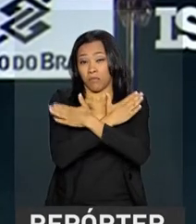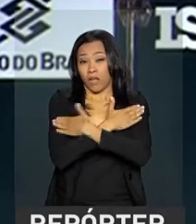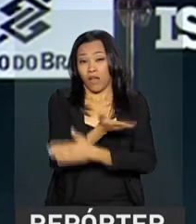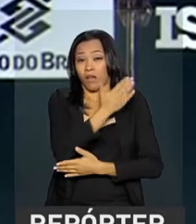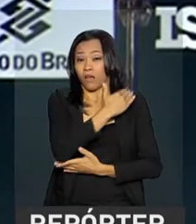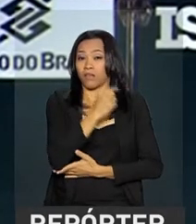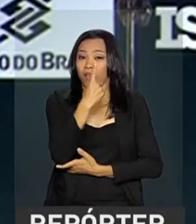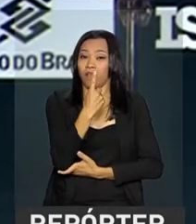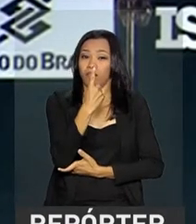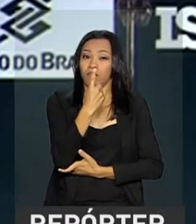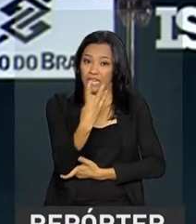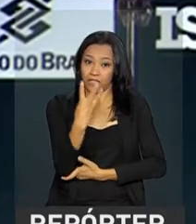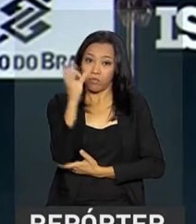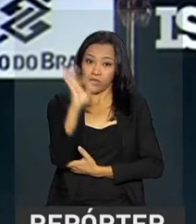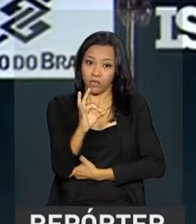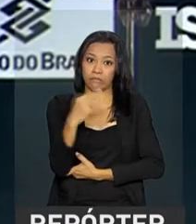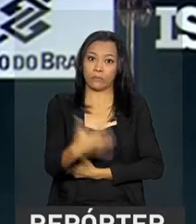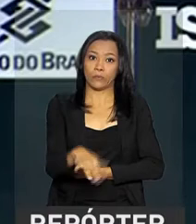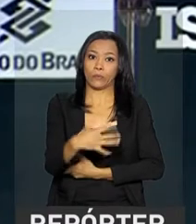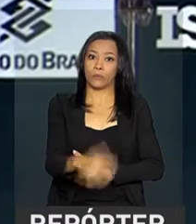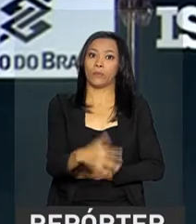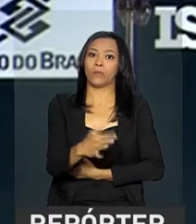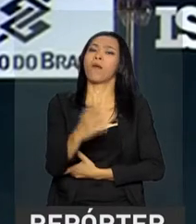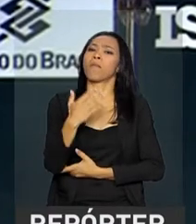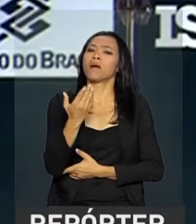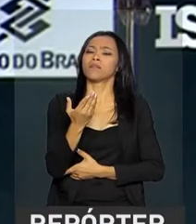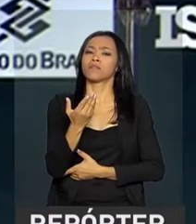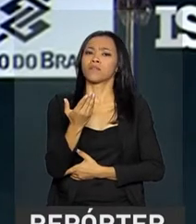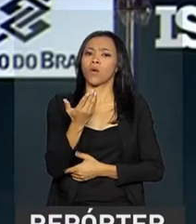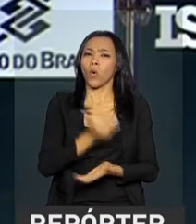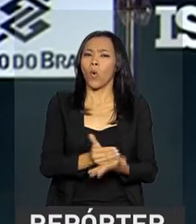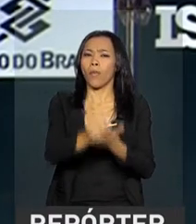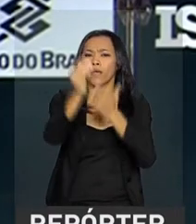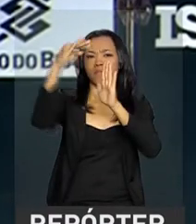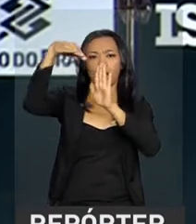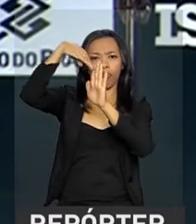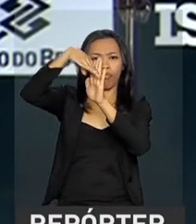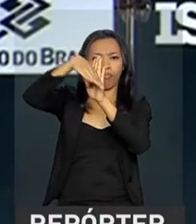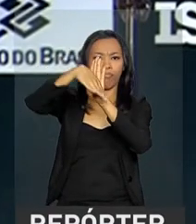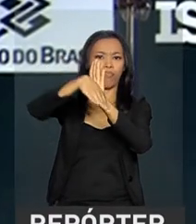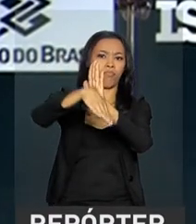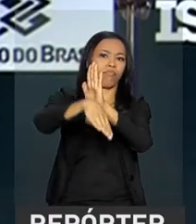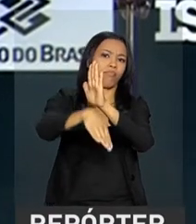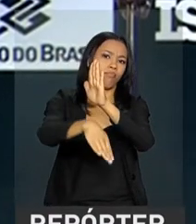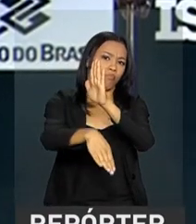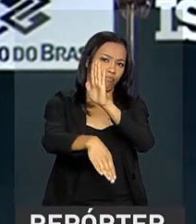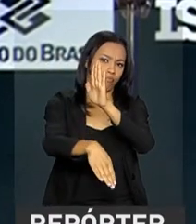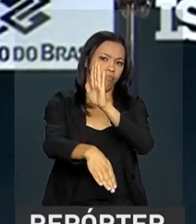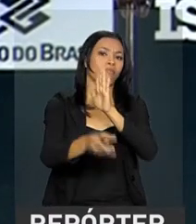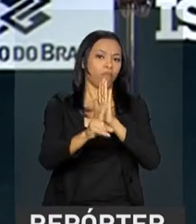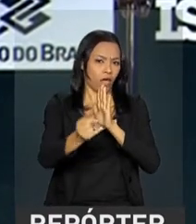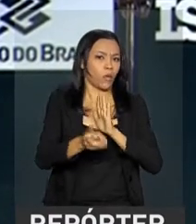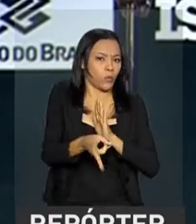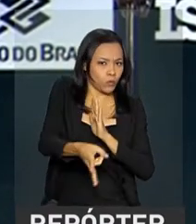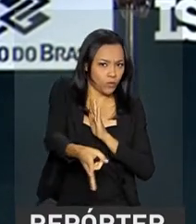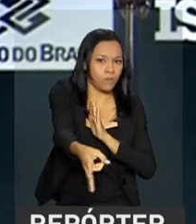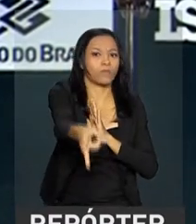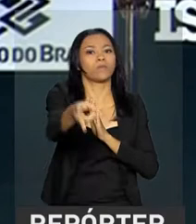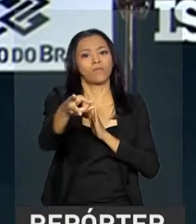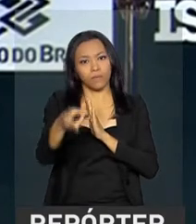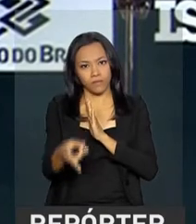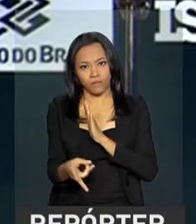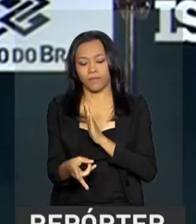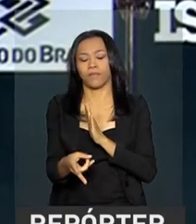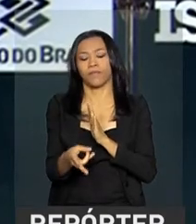ainda alto está irá continuar caindo de forma